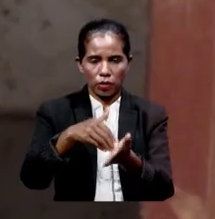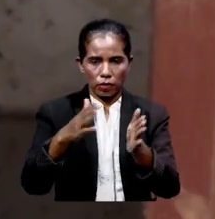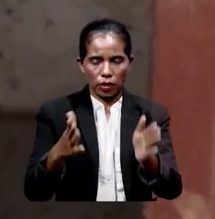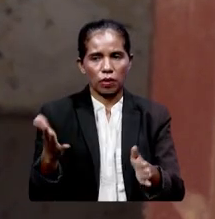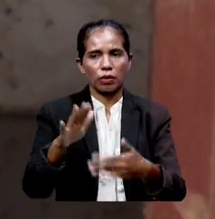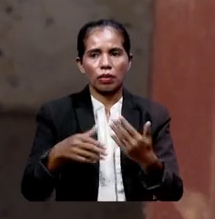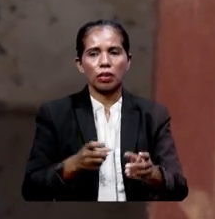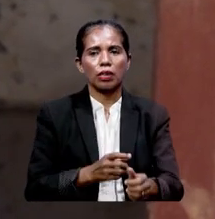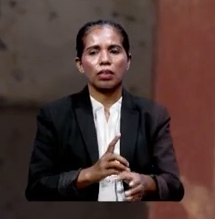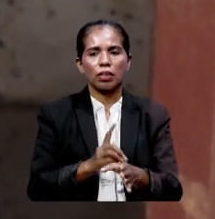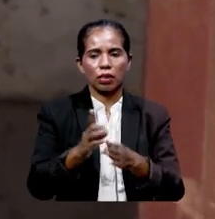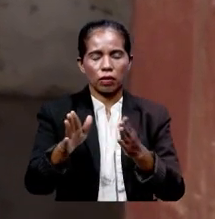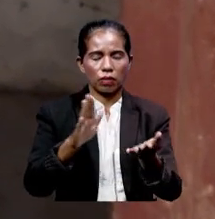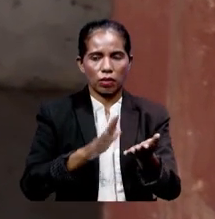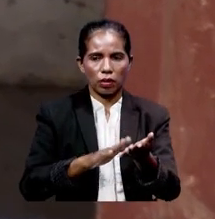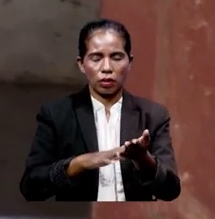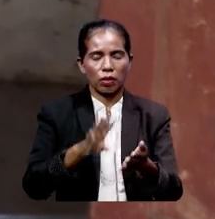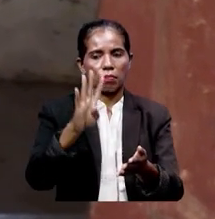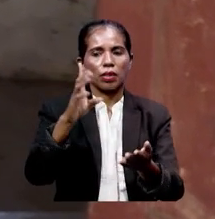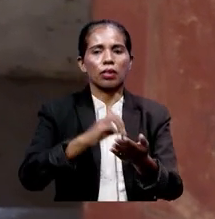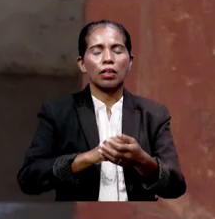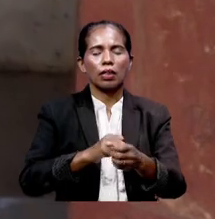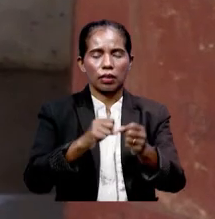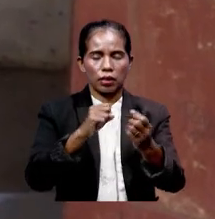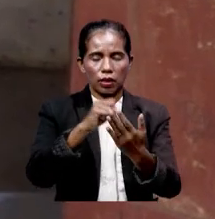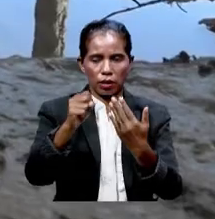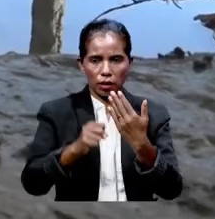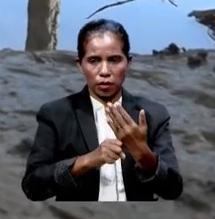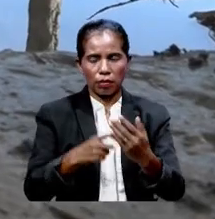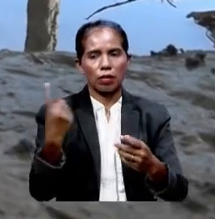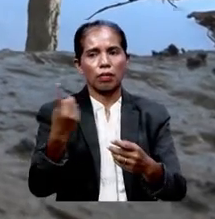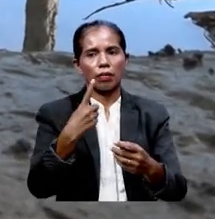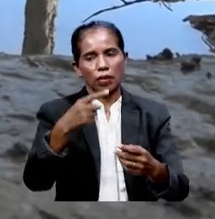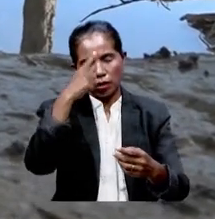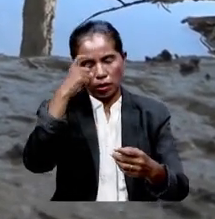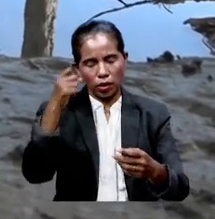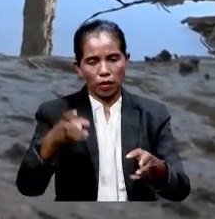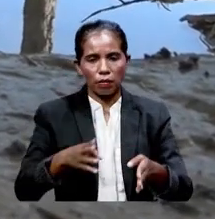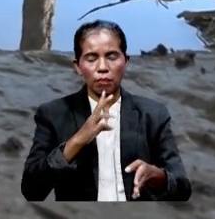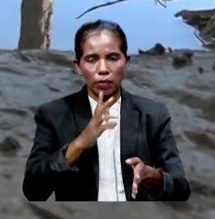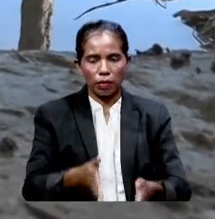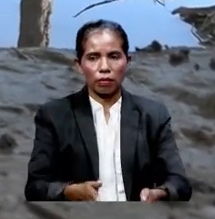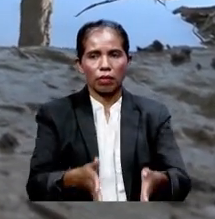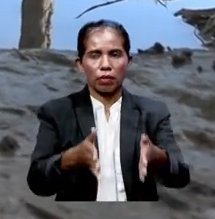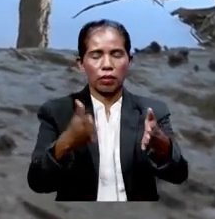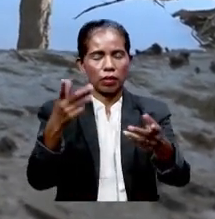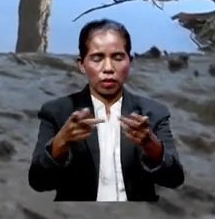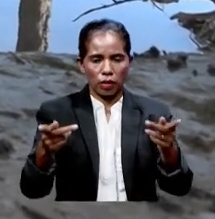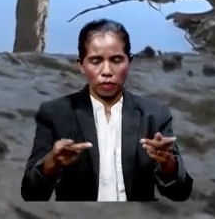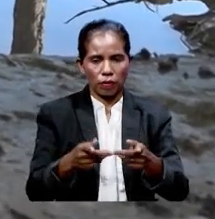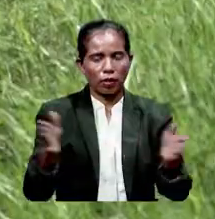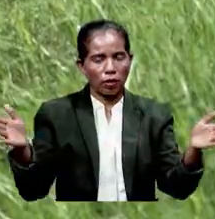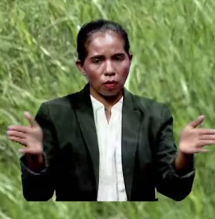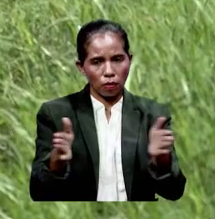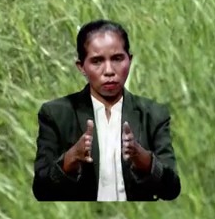Tu é diretor da Escola 4 de Setembro, Martinho Menezes, a situação não sempre acontece, também a valeta, no drainagem e a área refere Clot